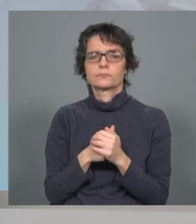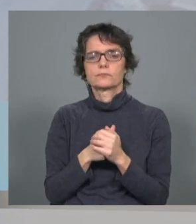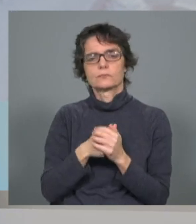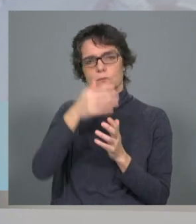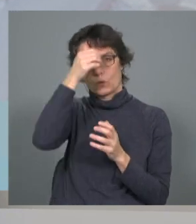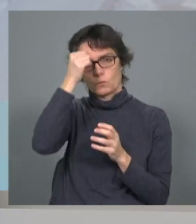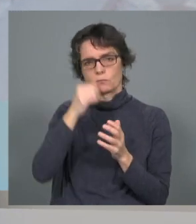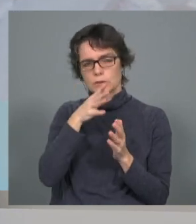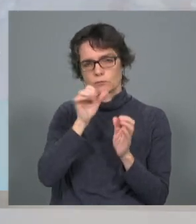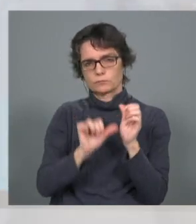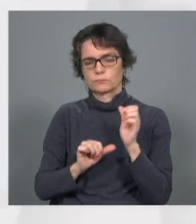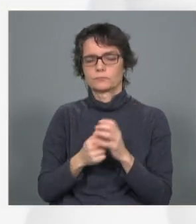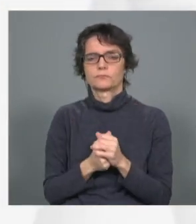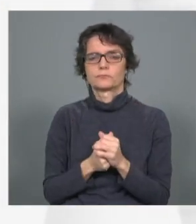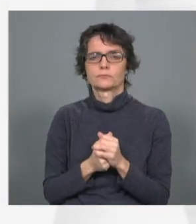deste domingo.